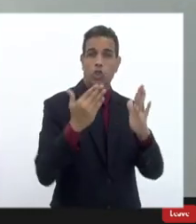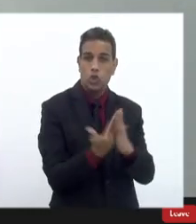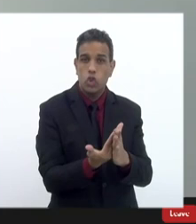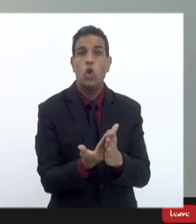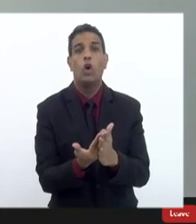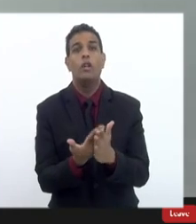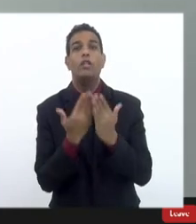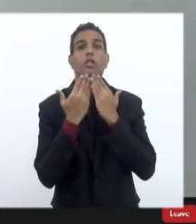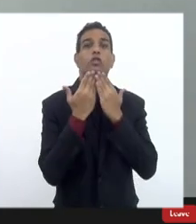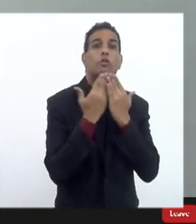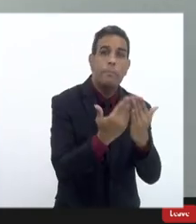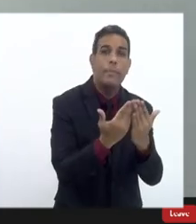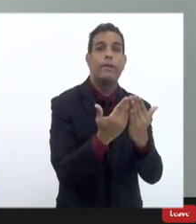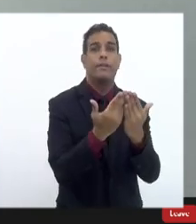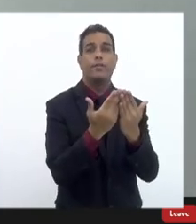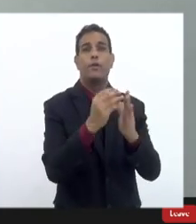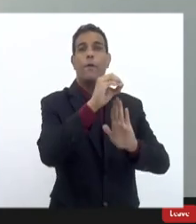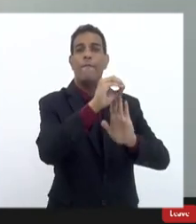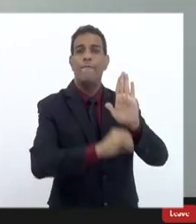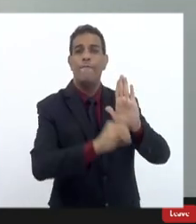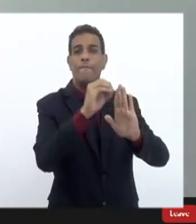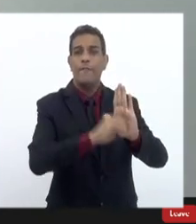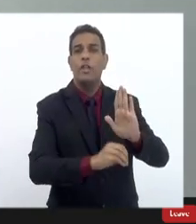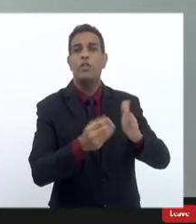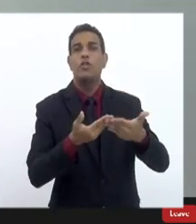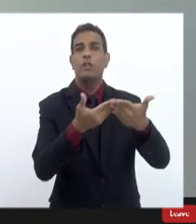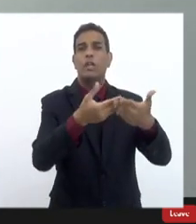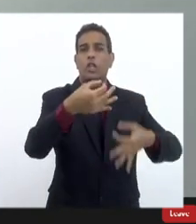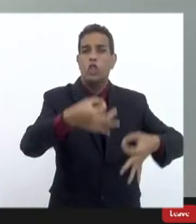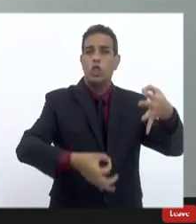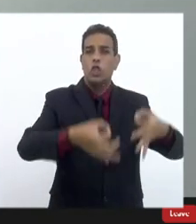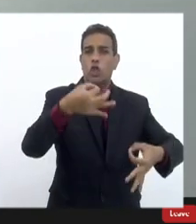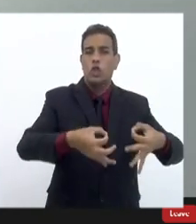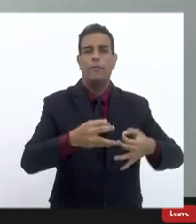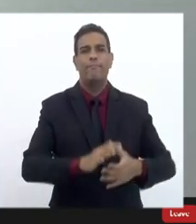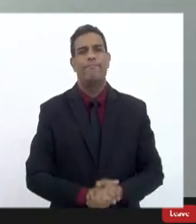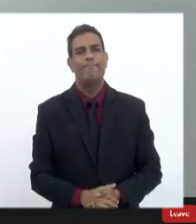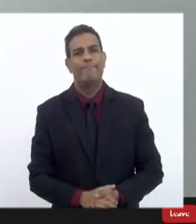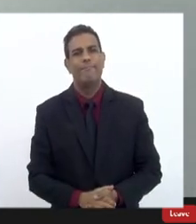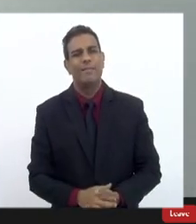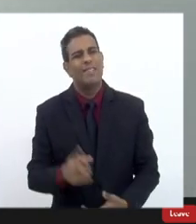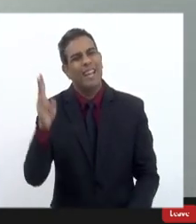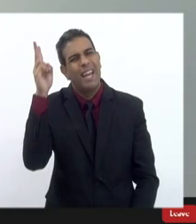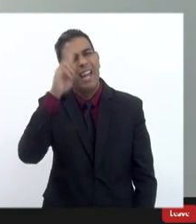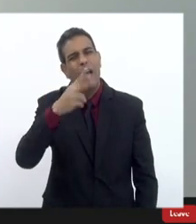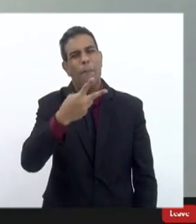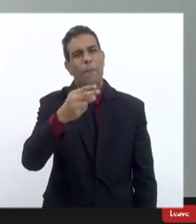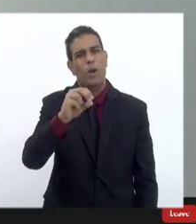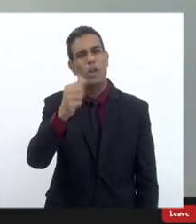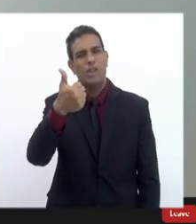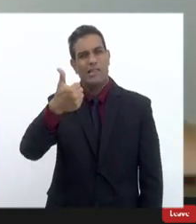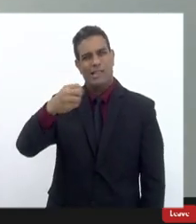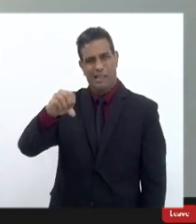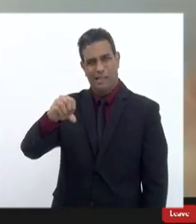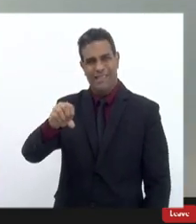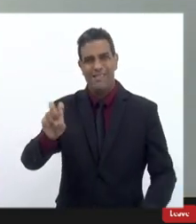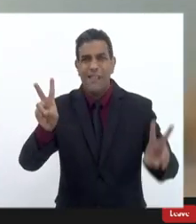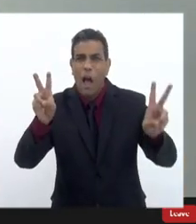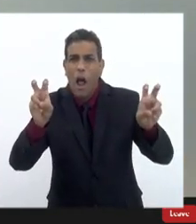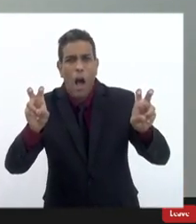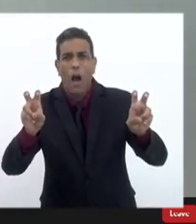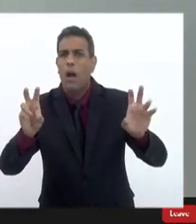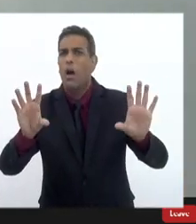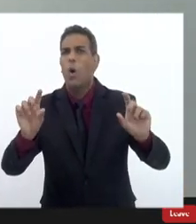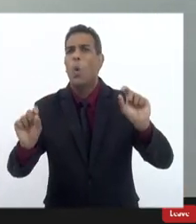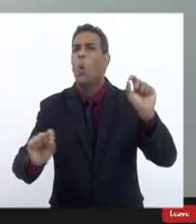um requerimento à justiça, início de 2019, quando houve aquele, aspas, apagão, em